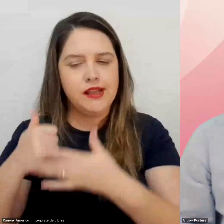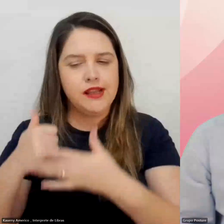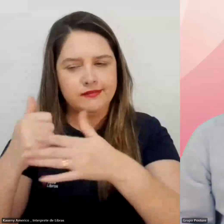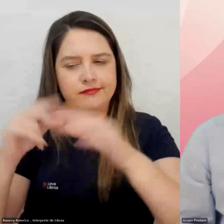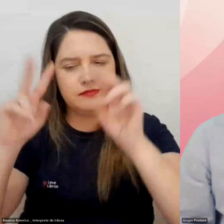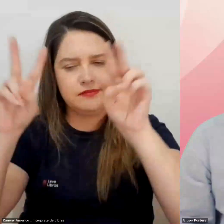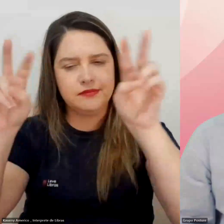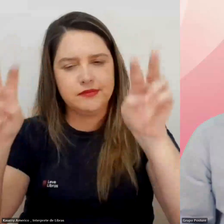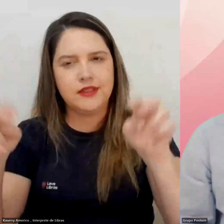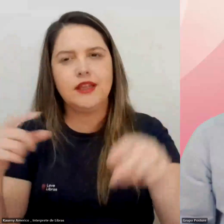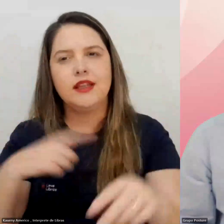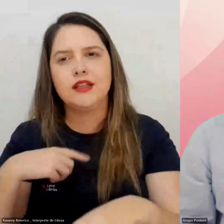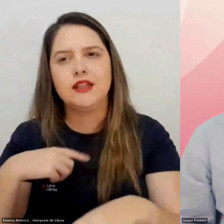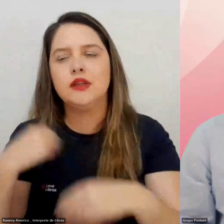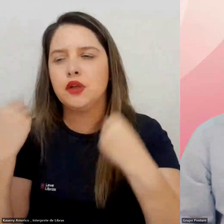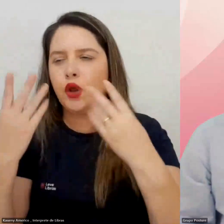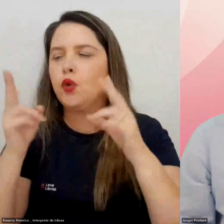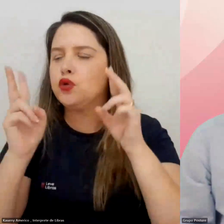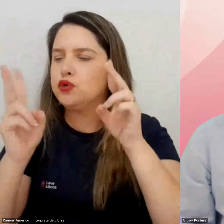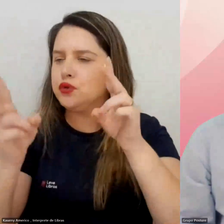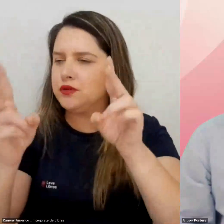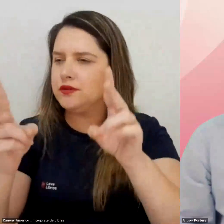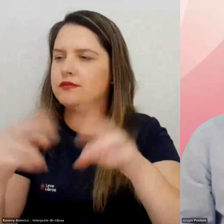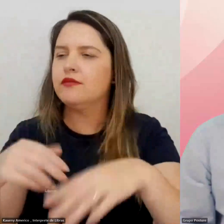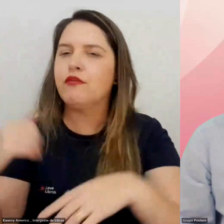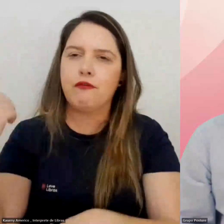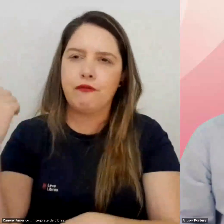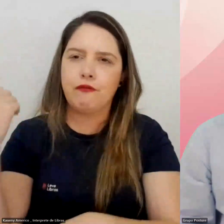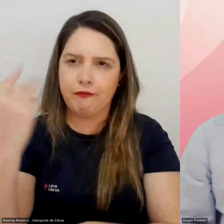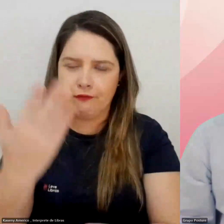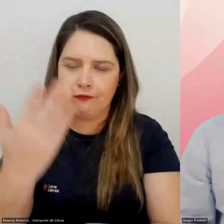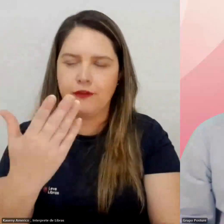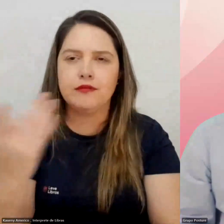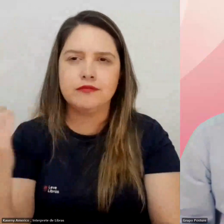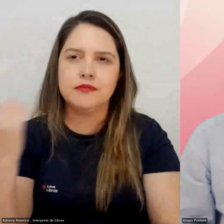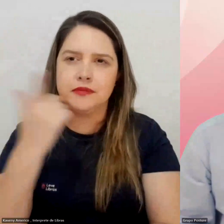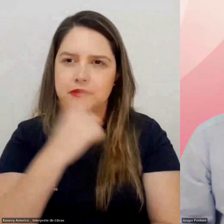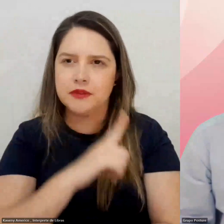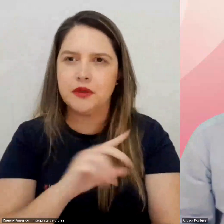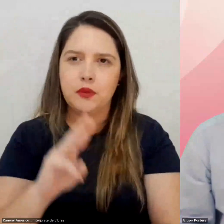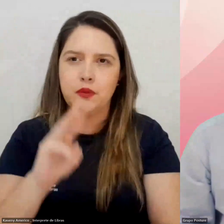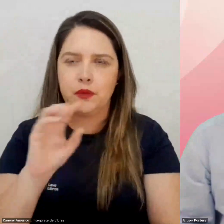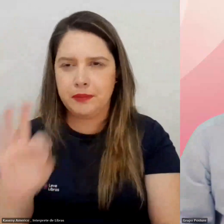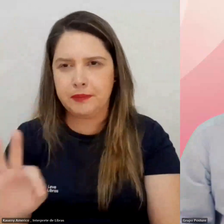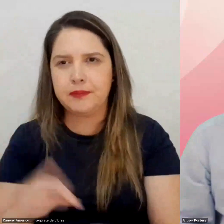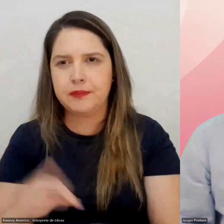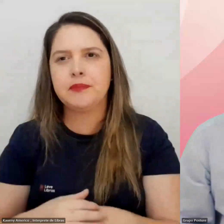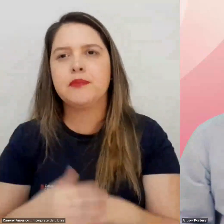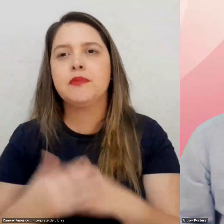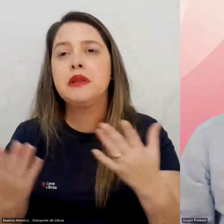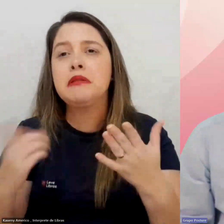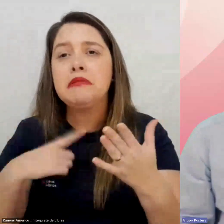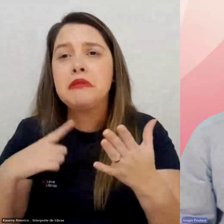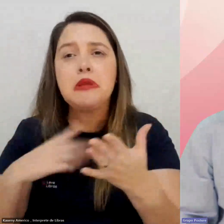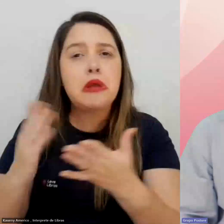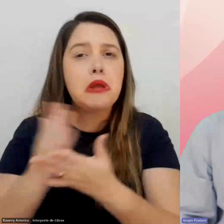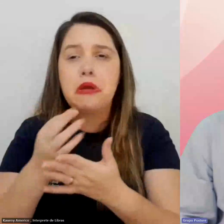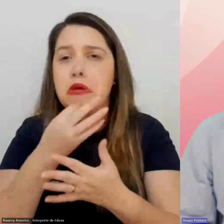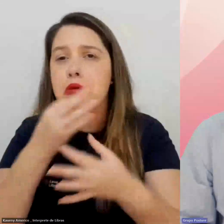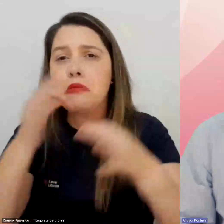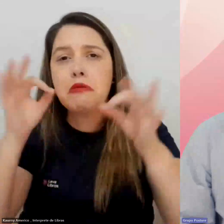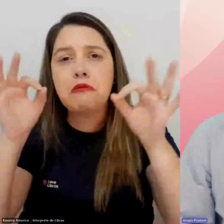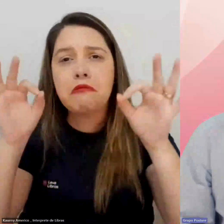que dar continuidade fora das barreiras da Wipro, ok? Gostaria de fazer algum comentário final, Fulvio, a respeito, para fechar o Fico à